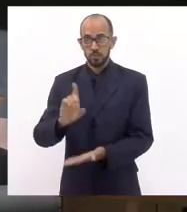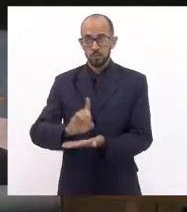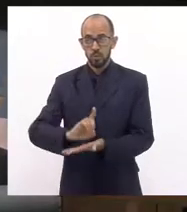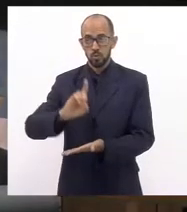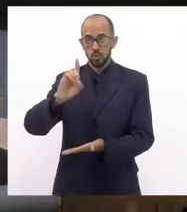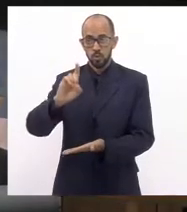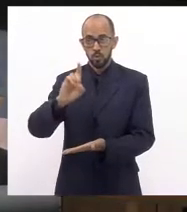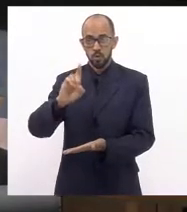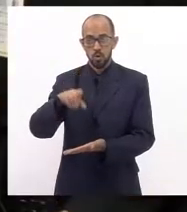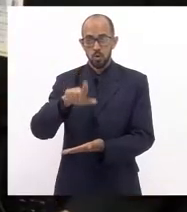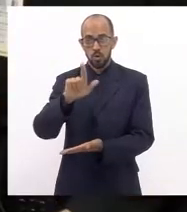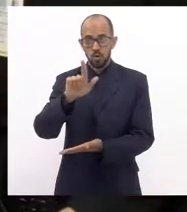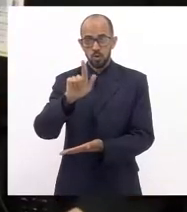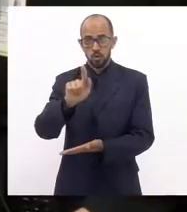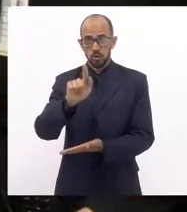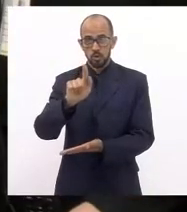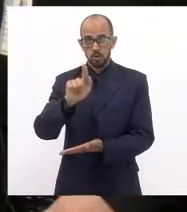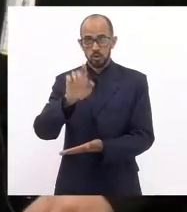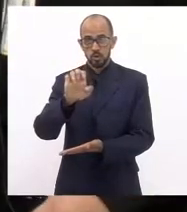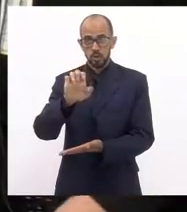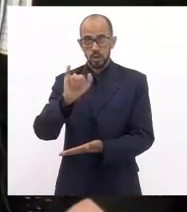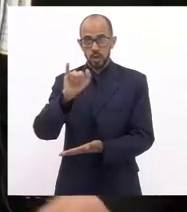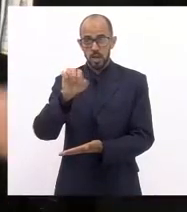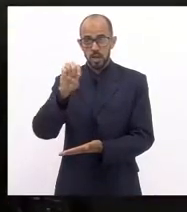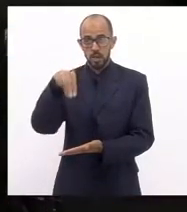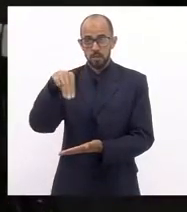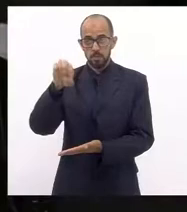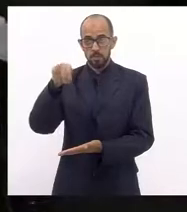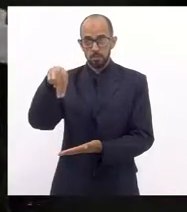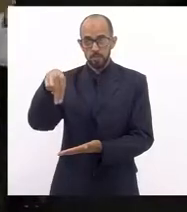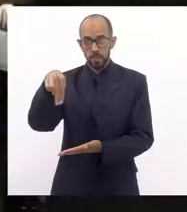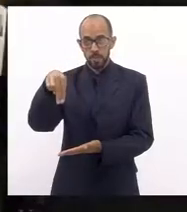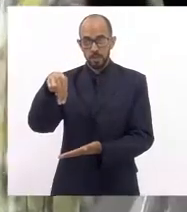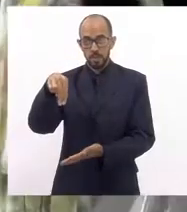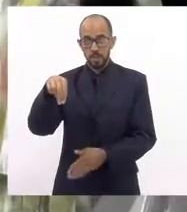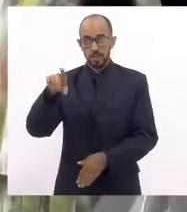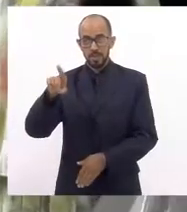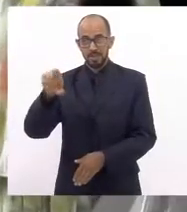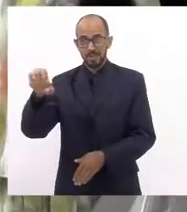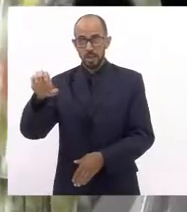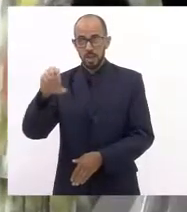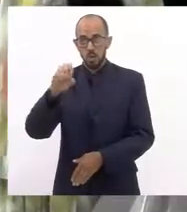Doutor Jaime Jair de Ogum Feilon.